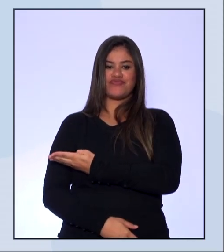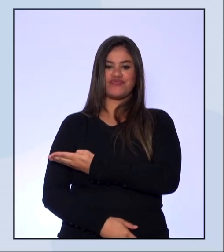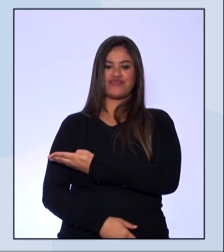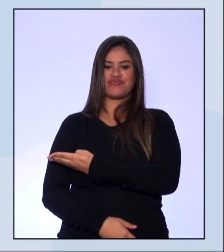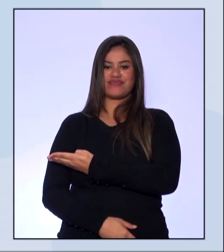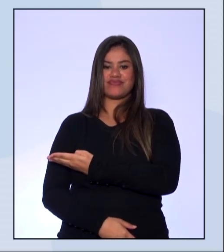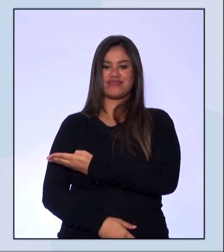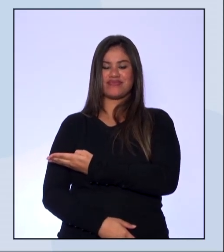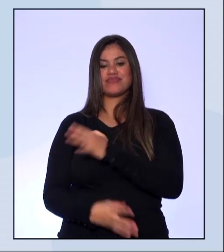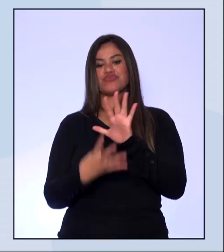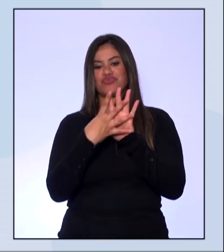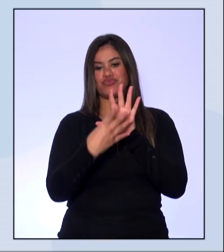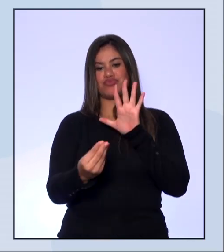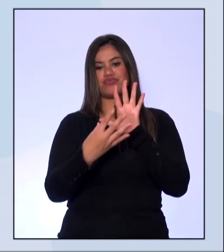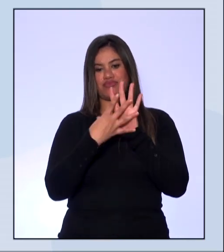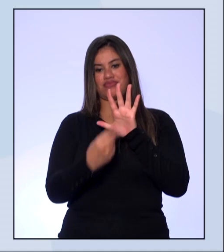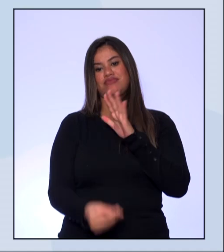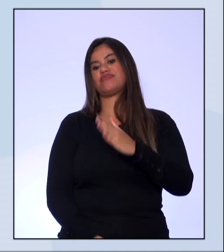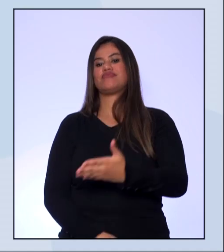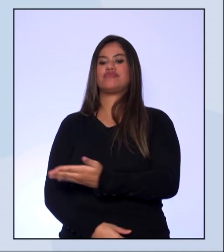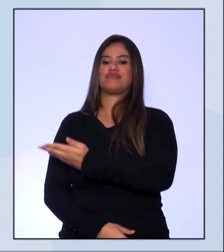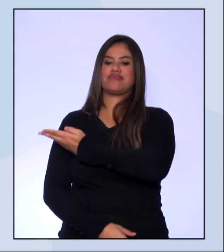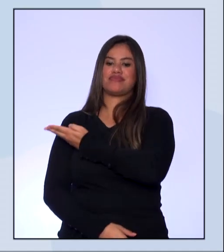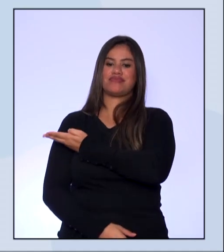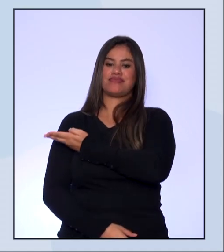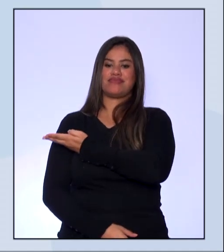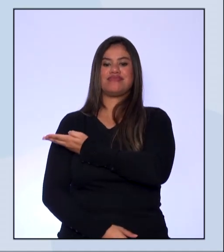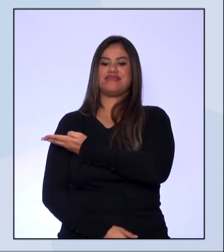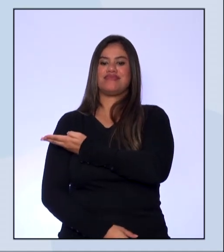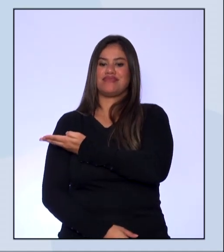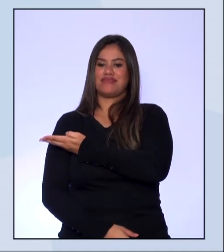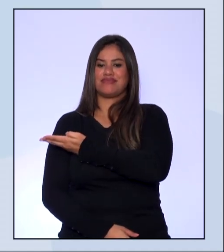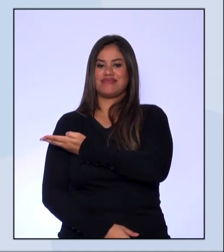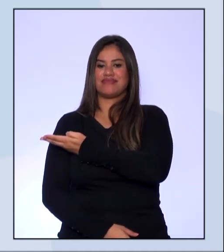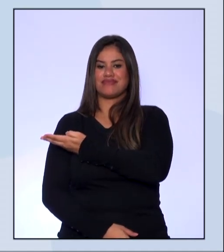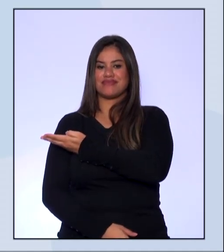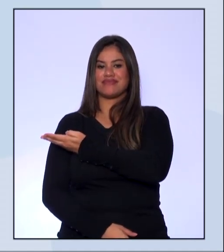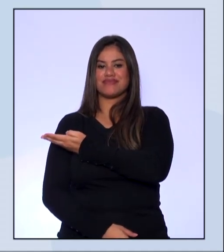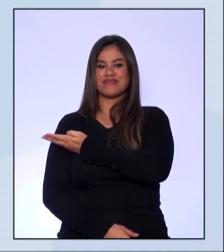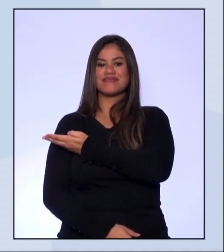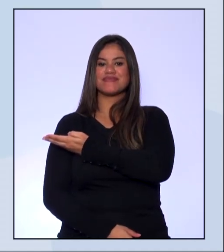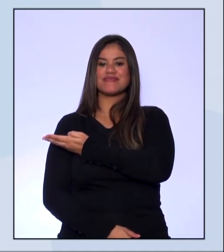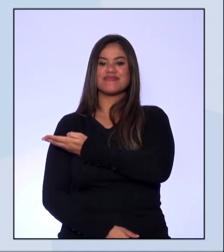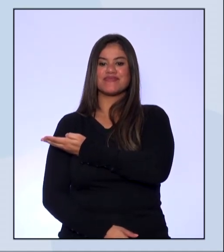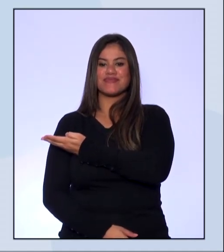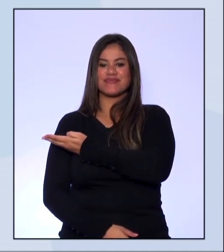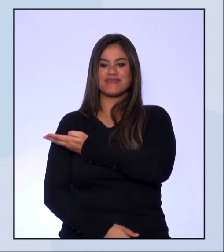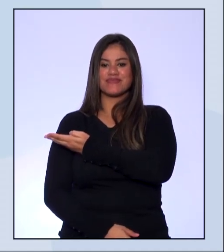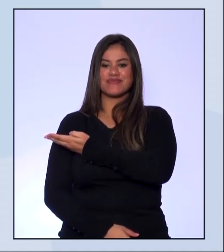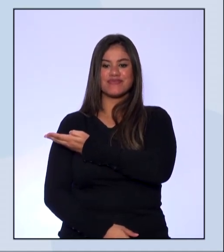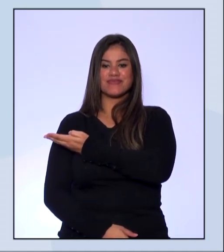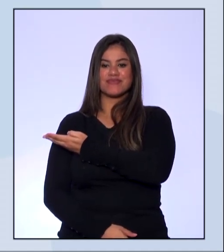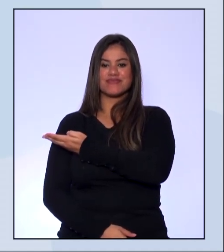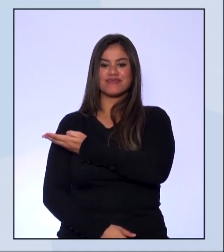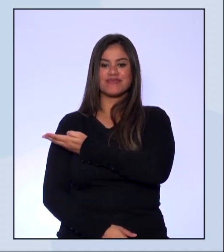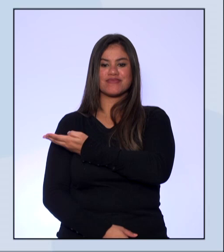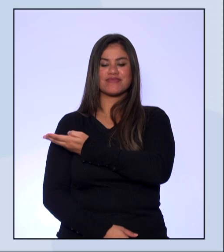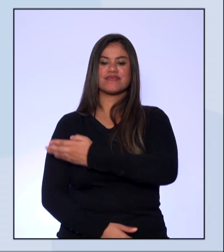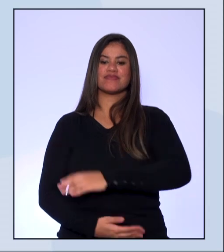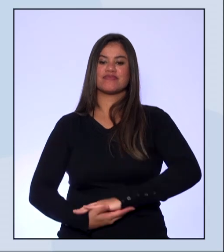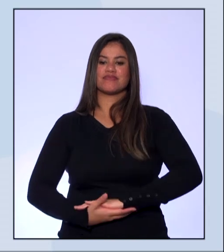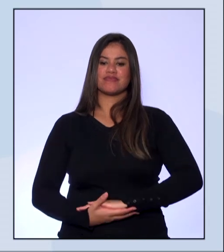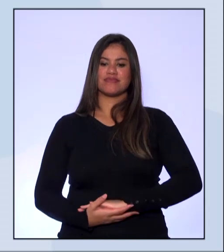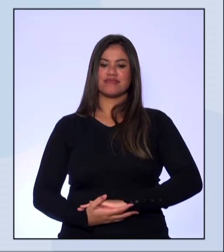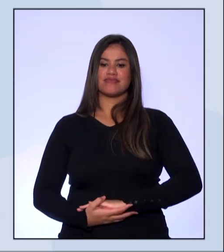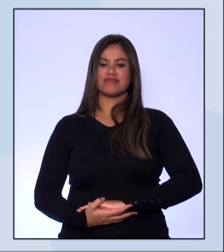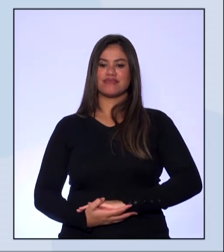né? Isso, a gente sugeriu um modelo para que vocês fizessem essa anotação. Tudo bem? E aí, agora vocês saem